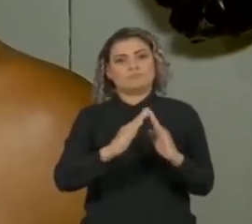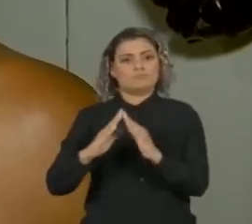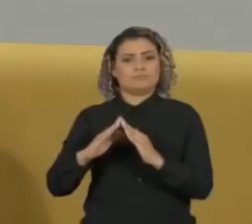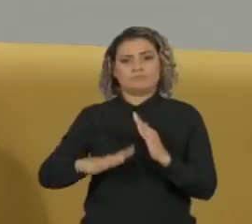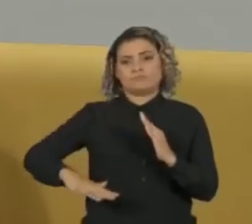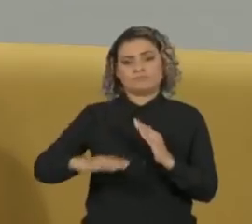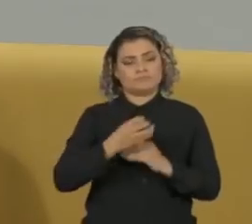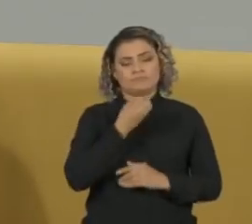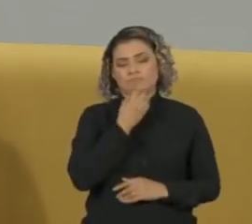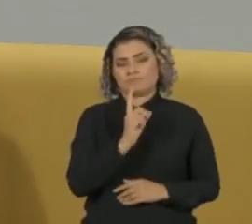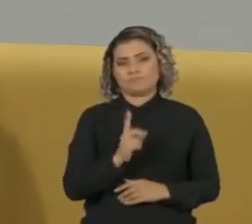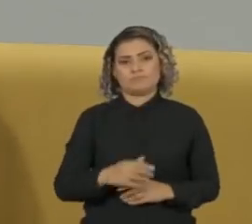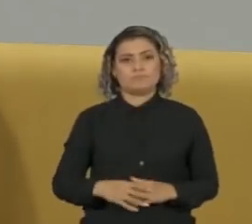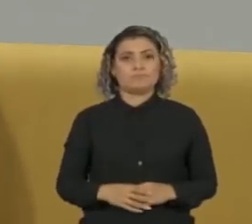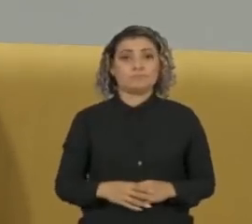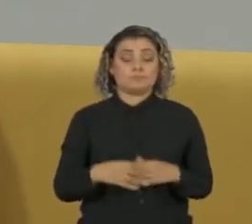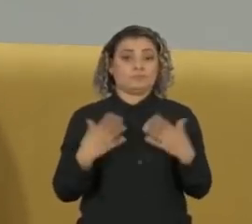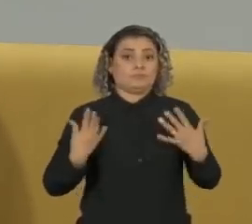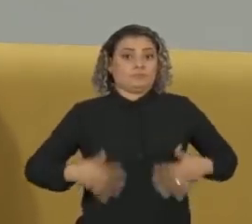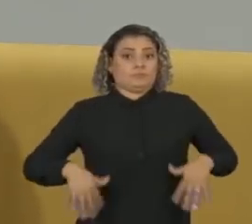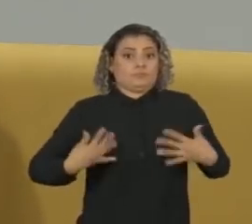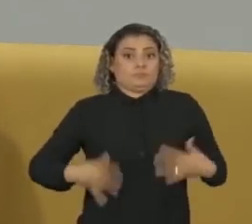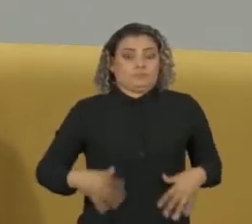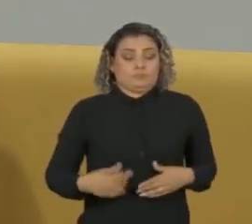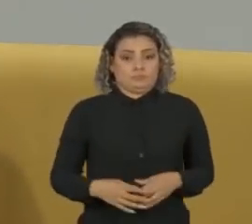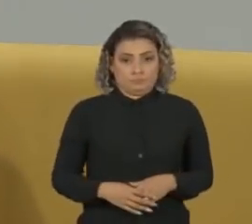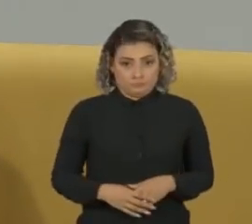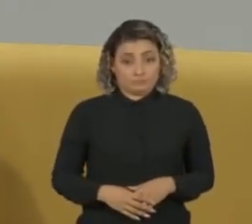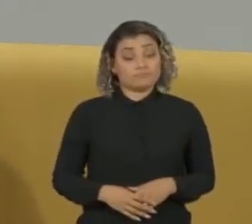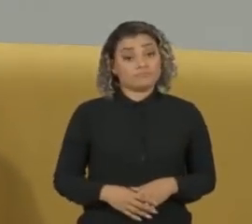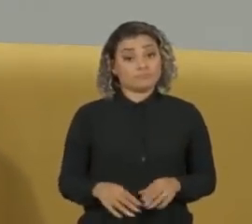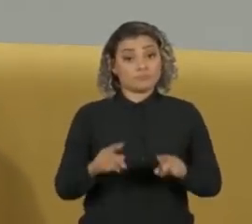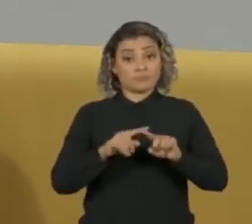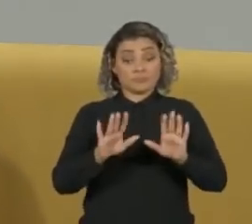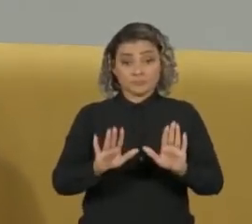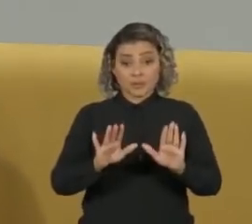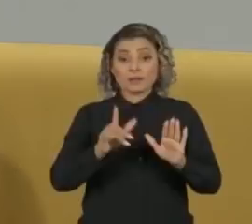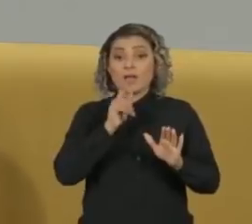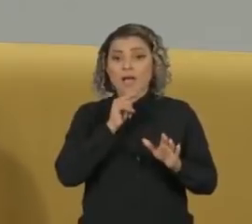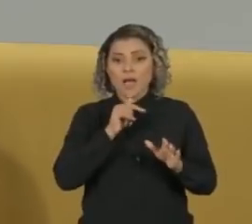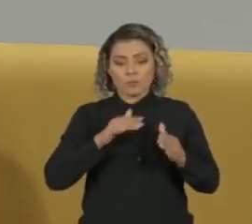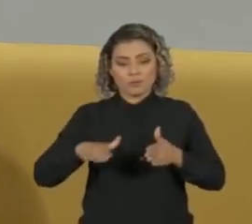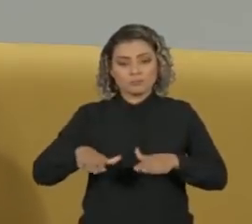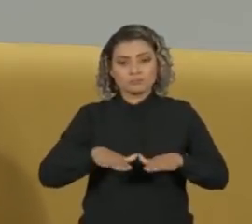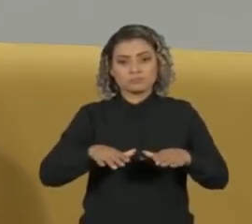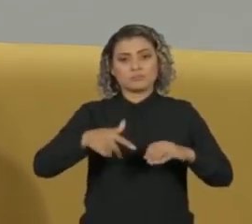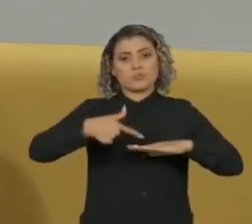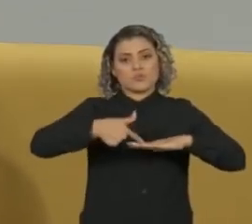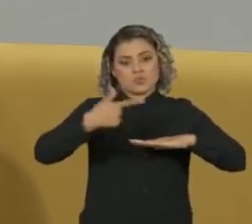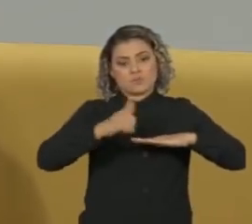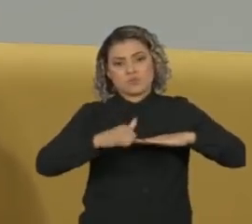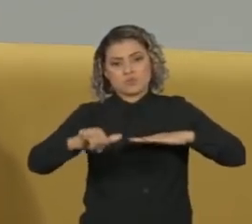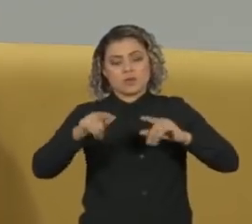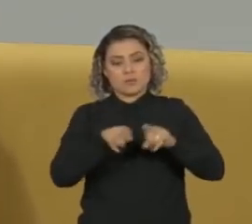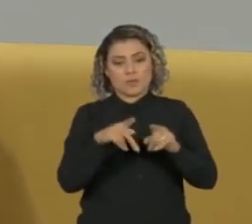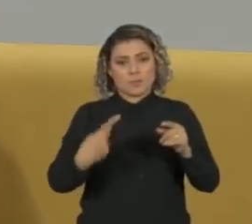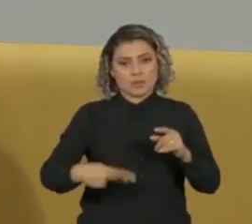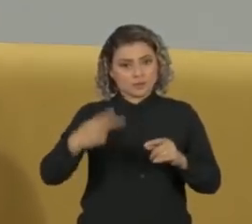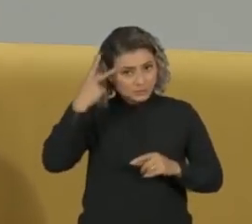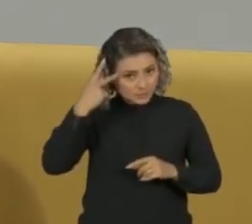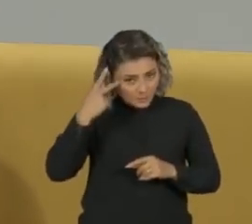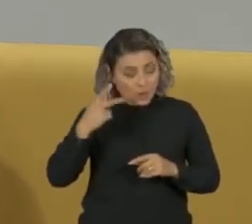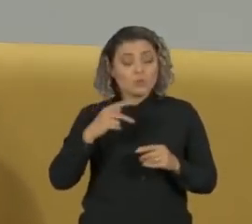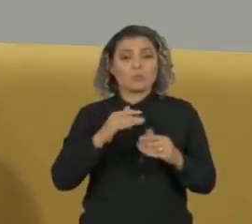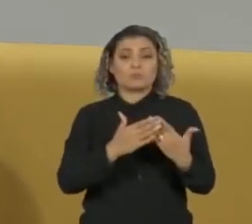aqui. Desesperador. Em nota, o Departamento de Águas e Energia Elétrica de São Paulo afirmou que